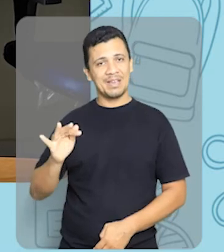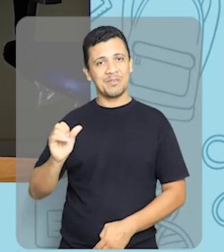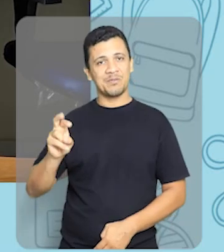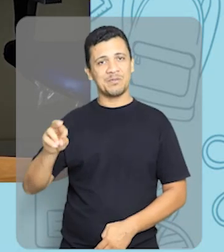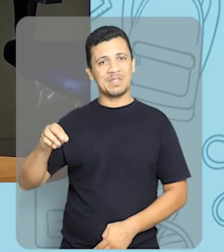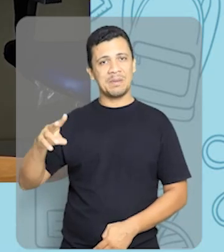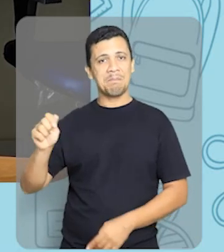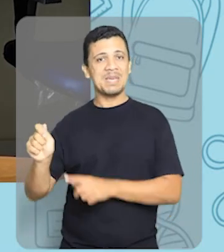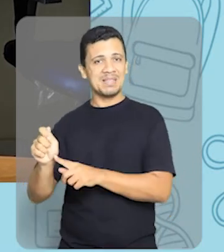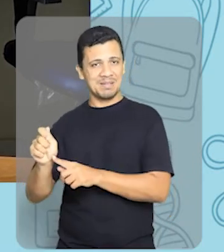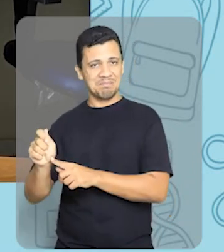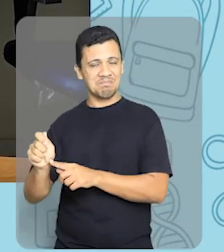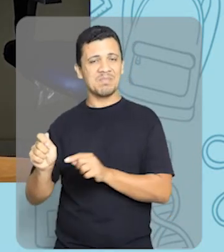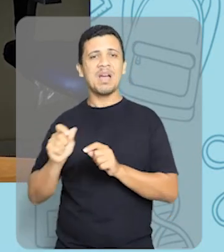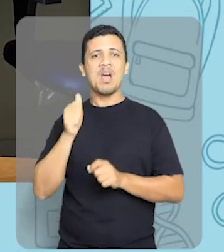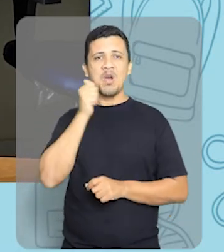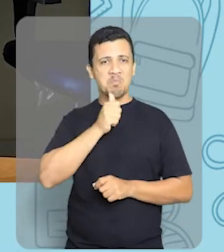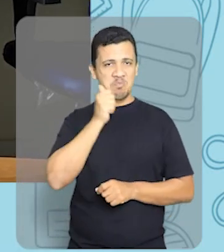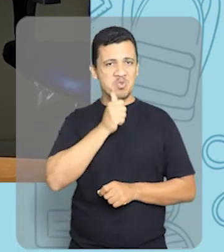uma mulher